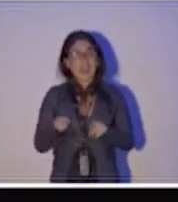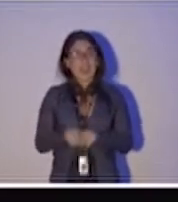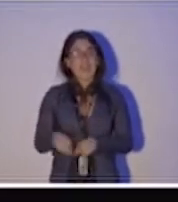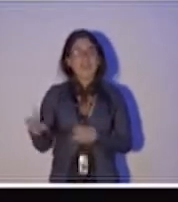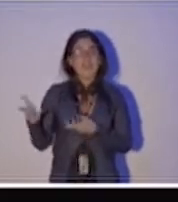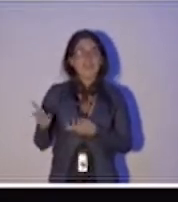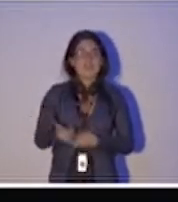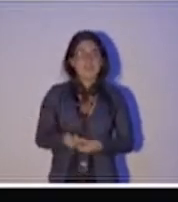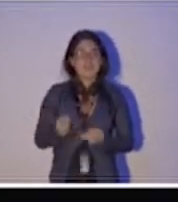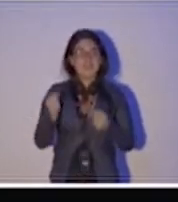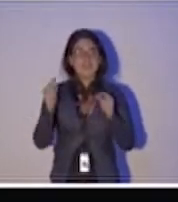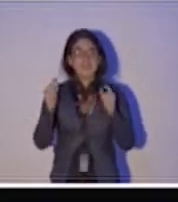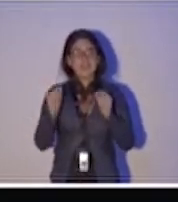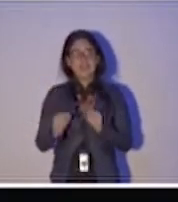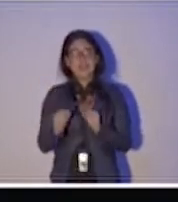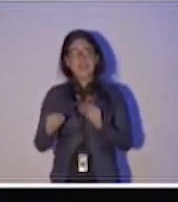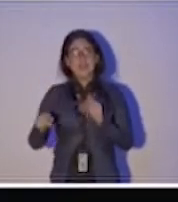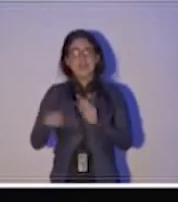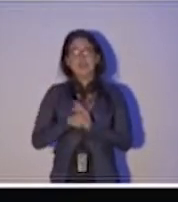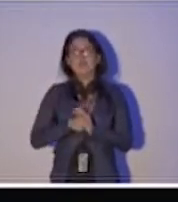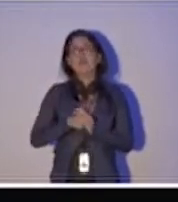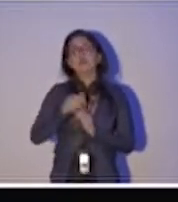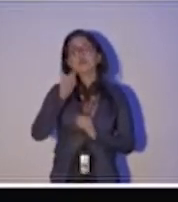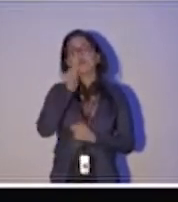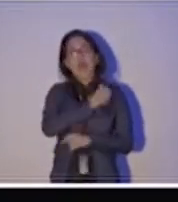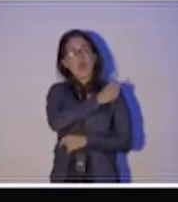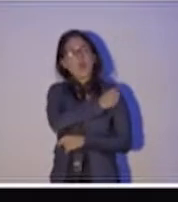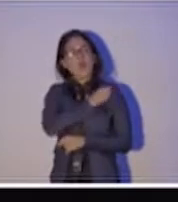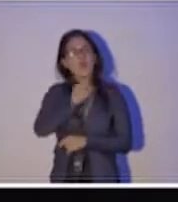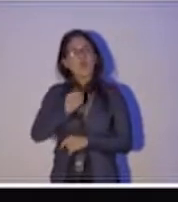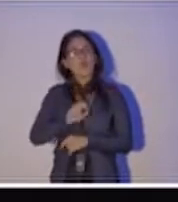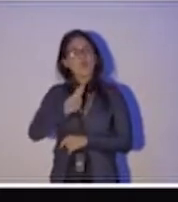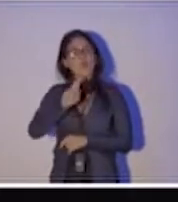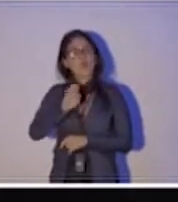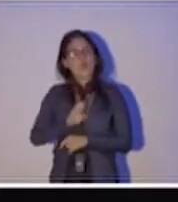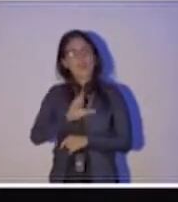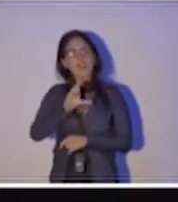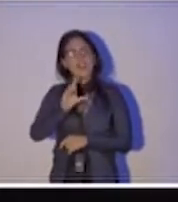juntar a gente a estudante Suelane Nascimento. Vem cá.